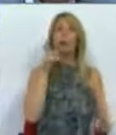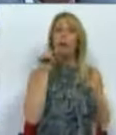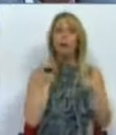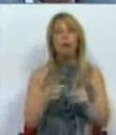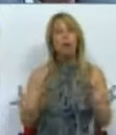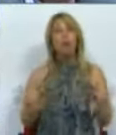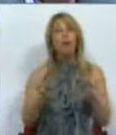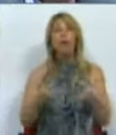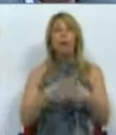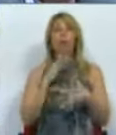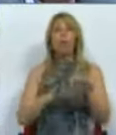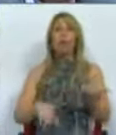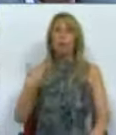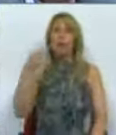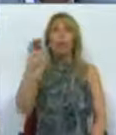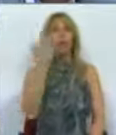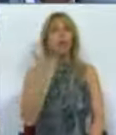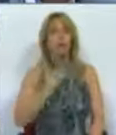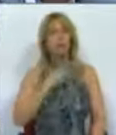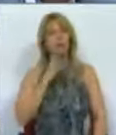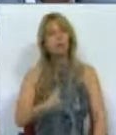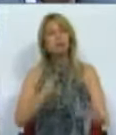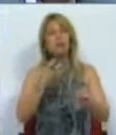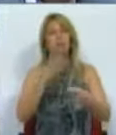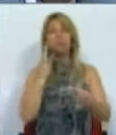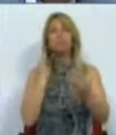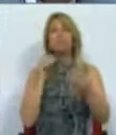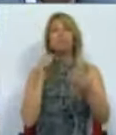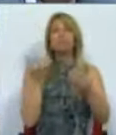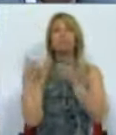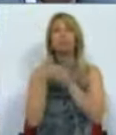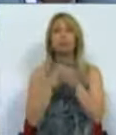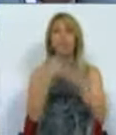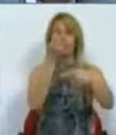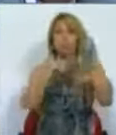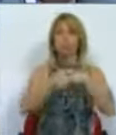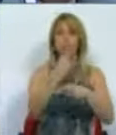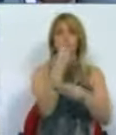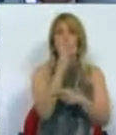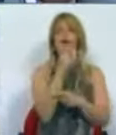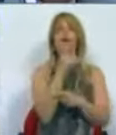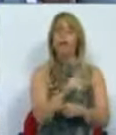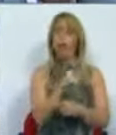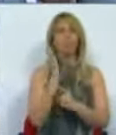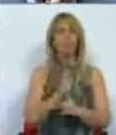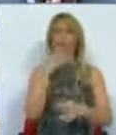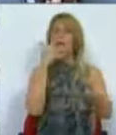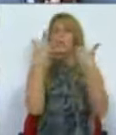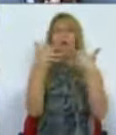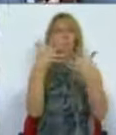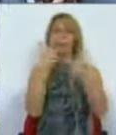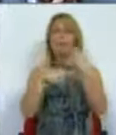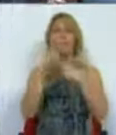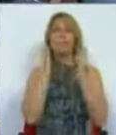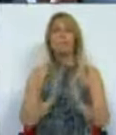Grupo Parlamentar do PST pugnará para que o processo de alienação de um canal da RTP seja absolutamente transparente. E por isso, senhora deputada